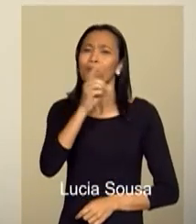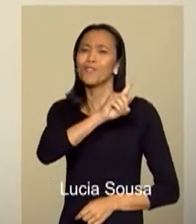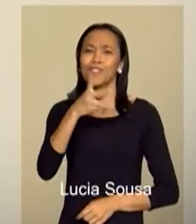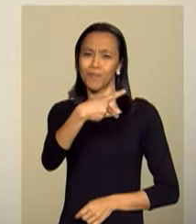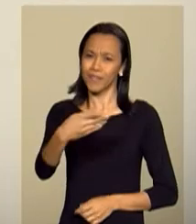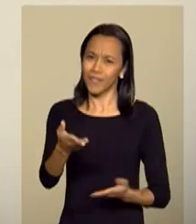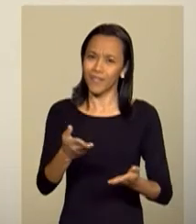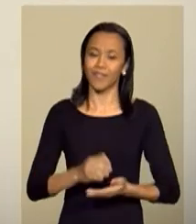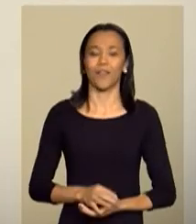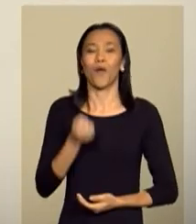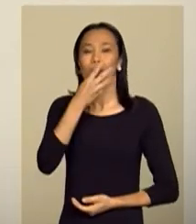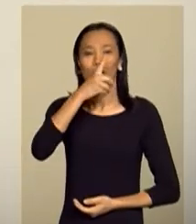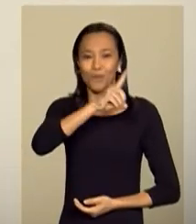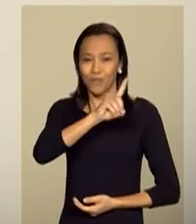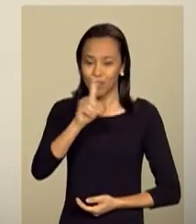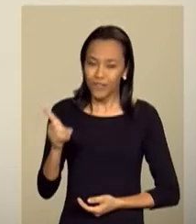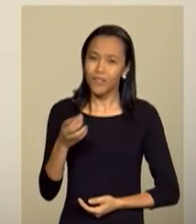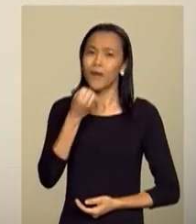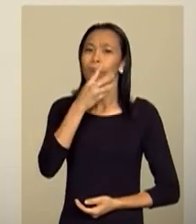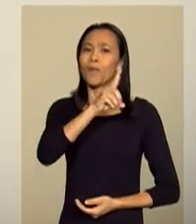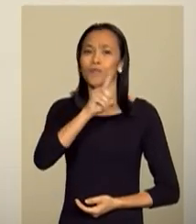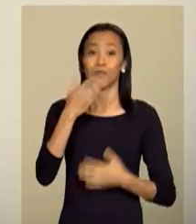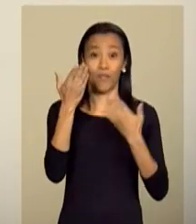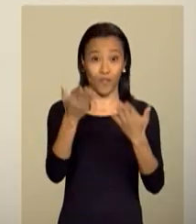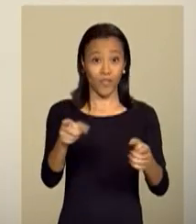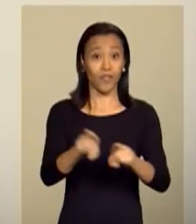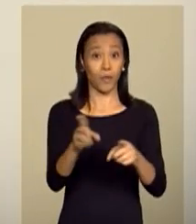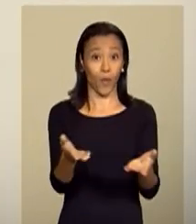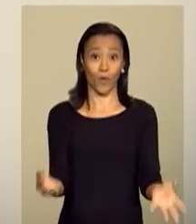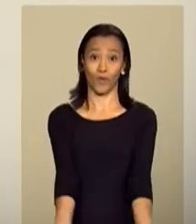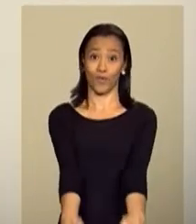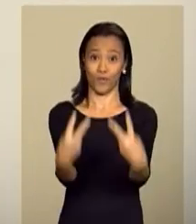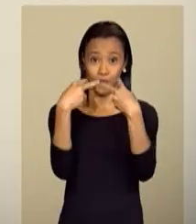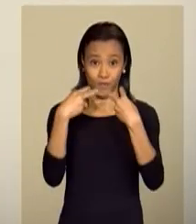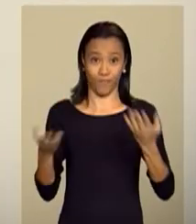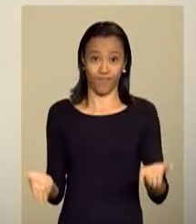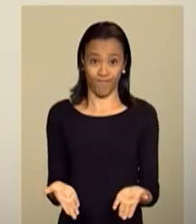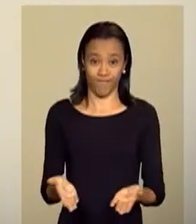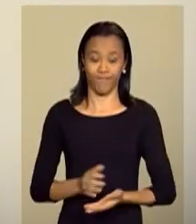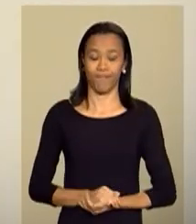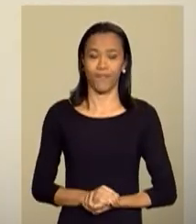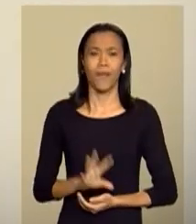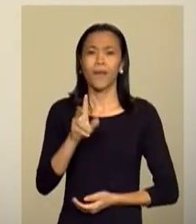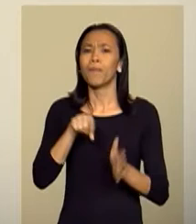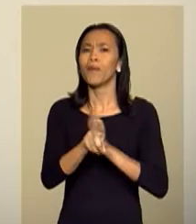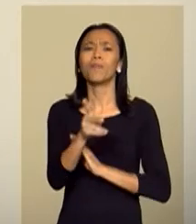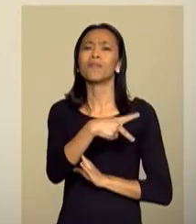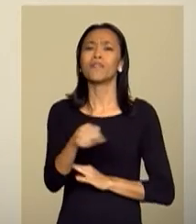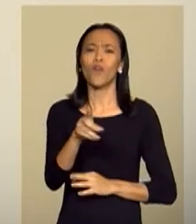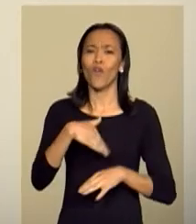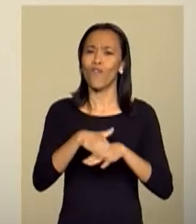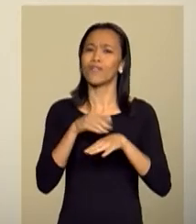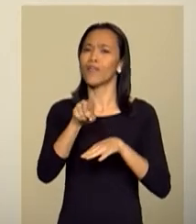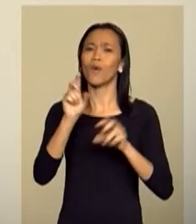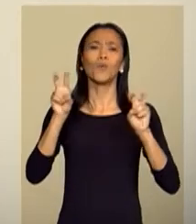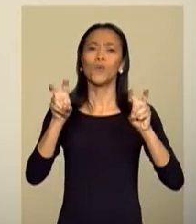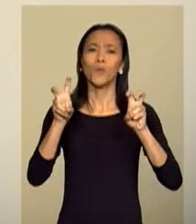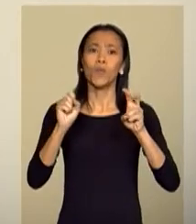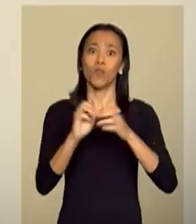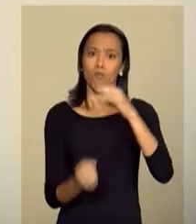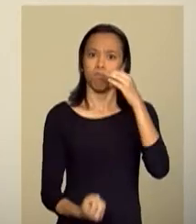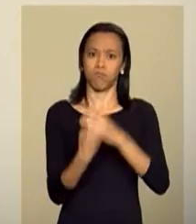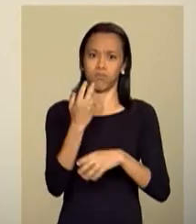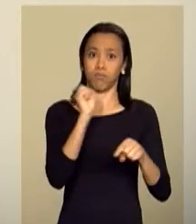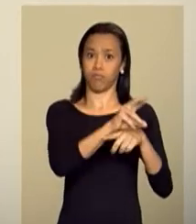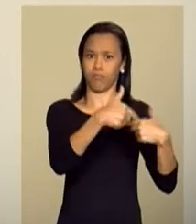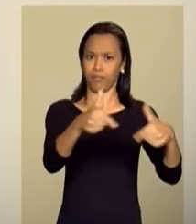presidenta Bom dia Luciano e bom dia para você que nos acompanha aqui no café hoje presidenta Hoje eu queria conversar com a senhora sobre a geração de